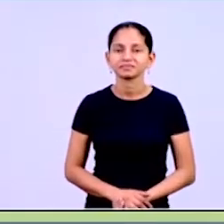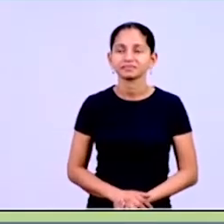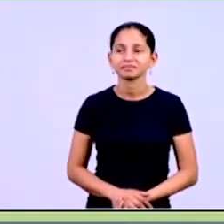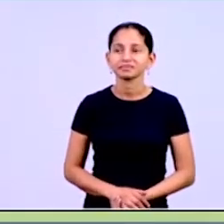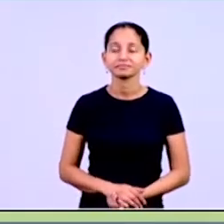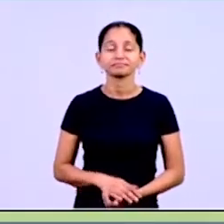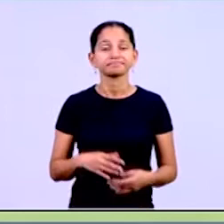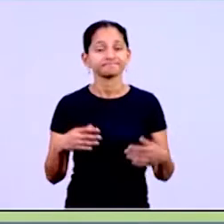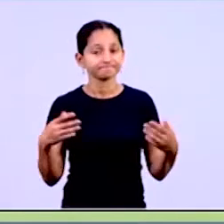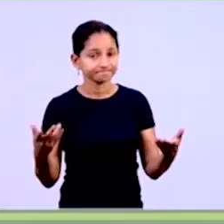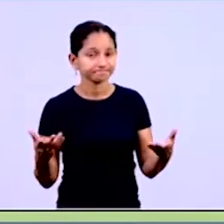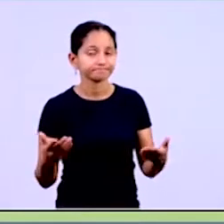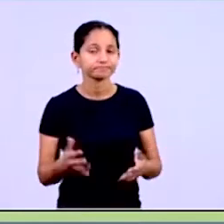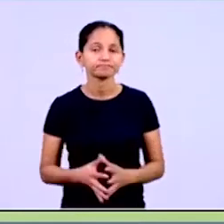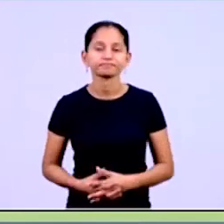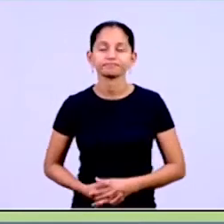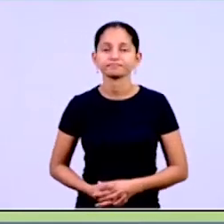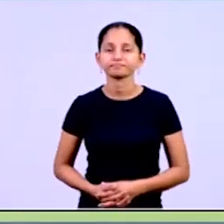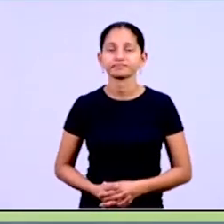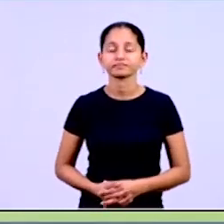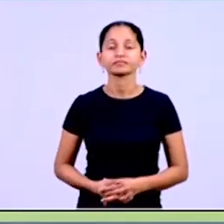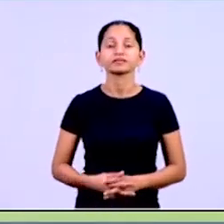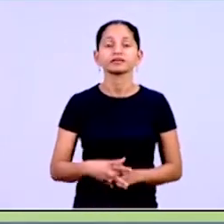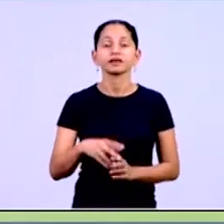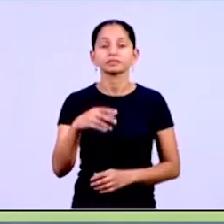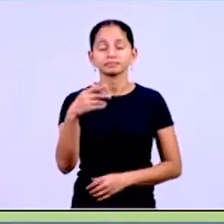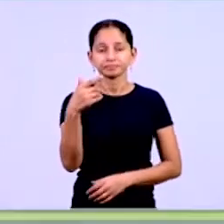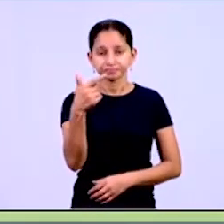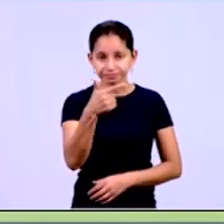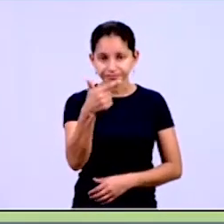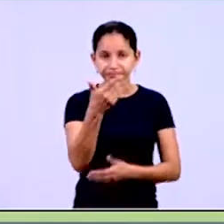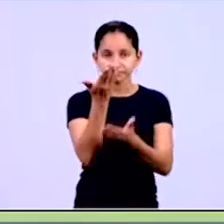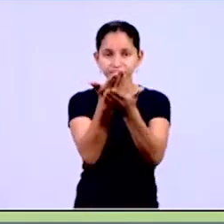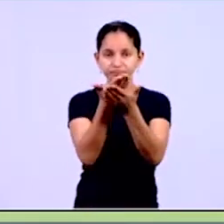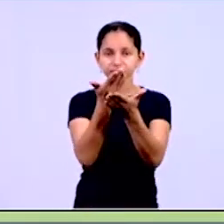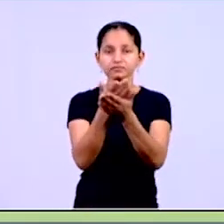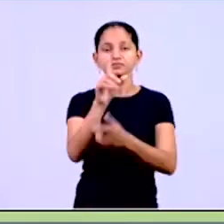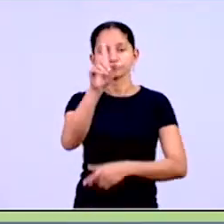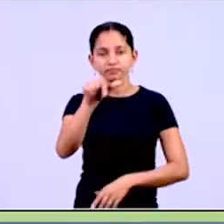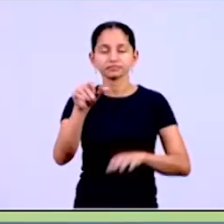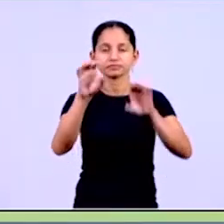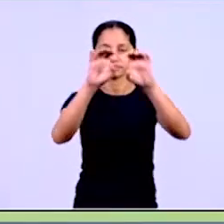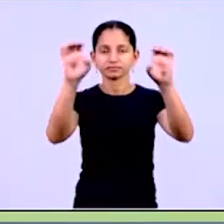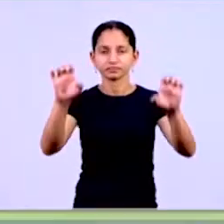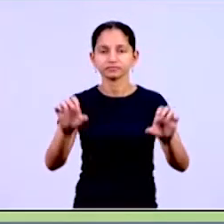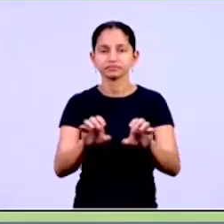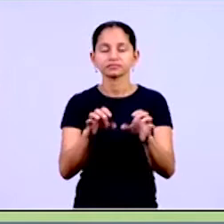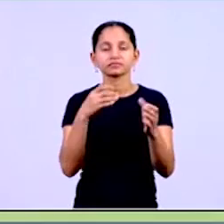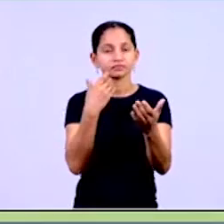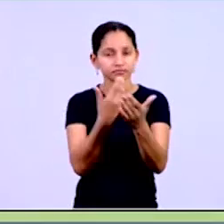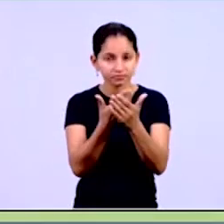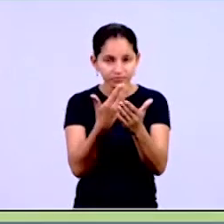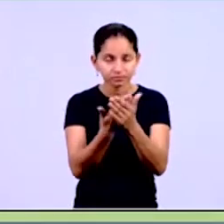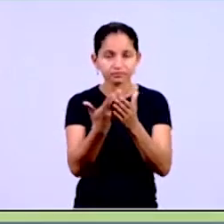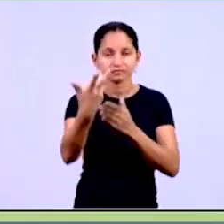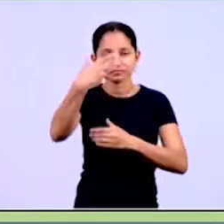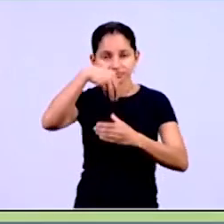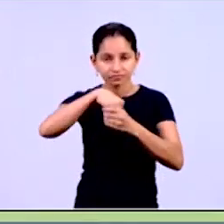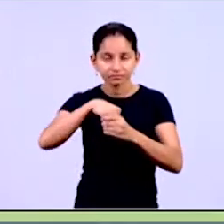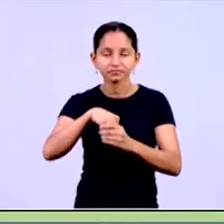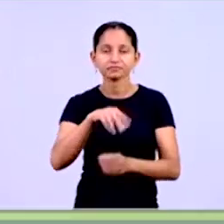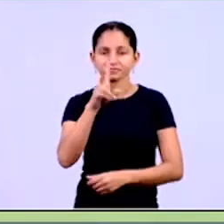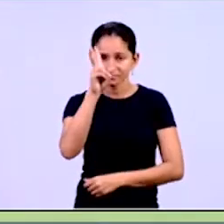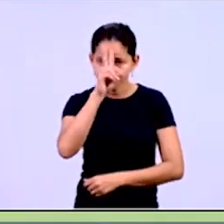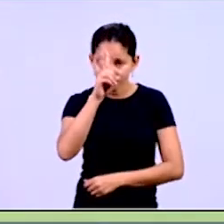A nossa segunda aula, gente, a gente falou também da arquitetura de computadores, né? A arquitetura